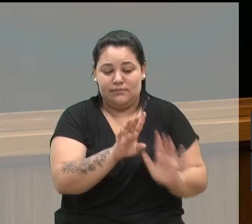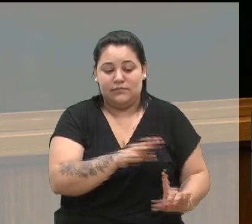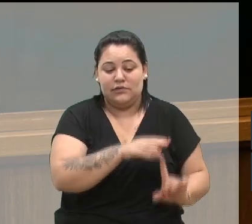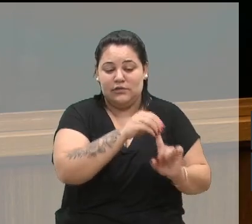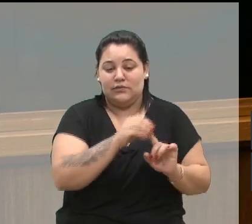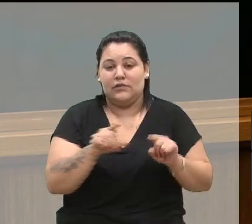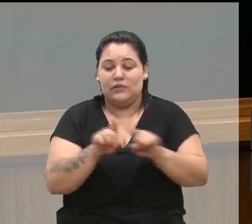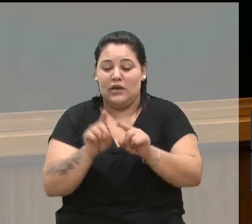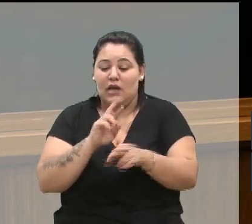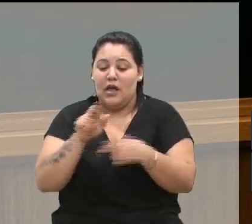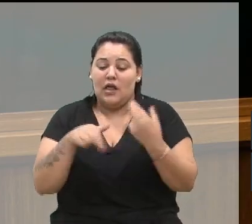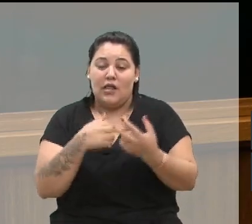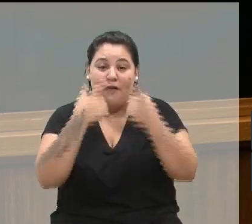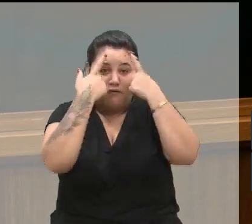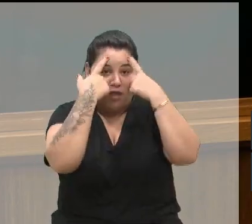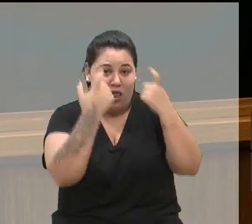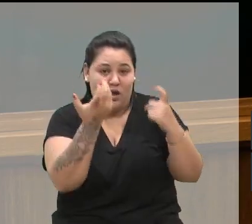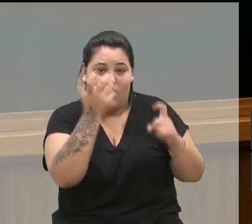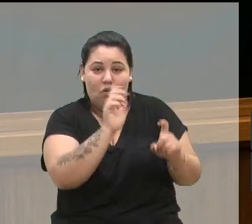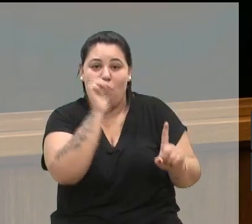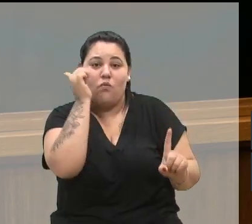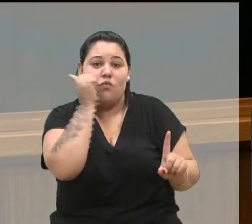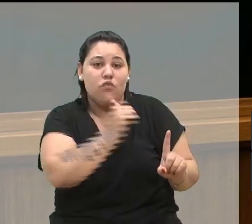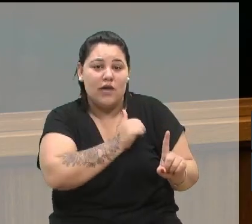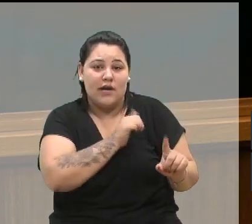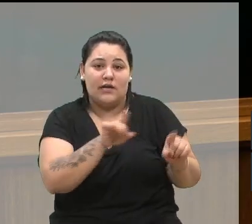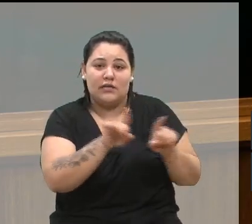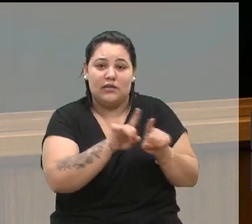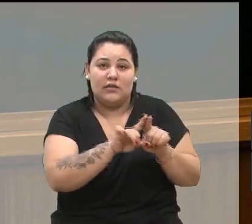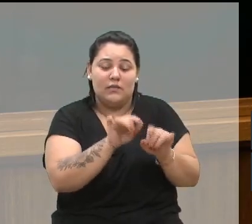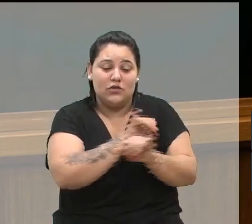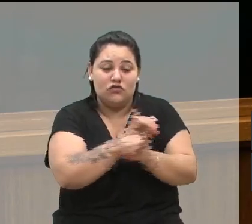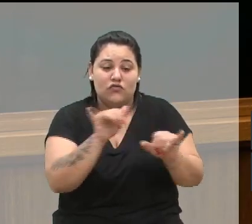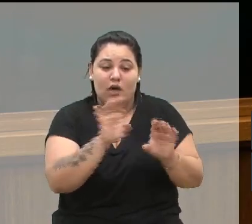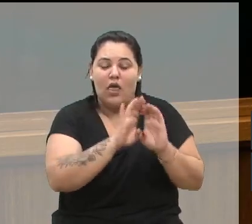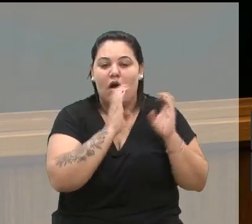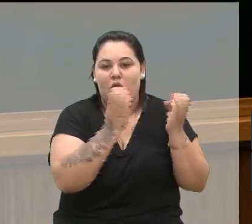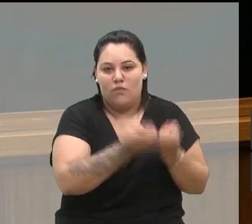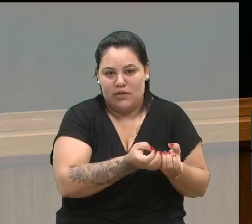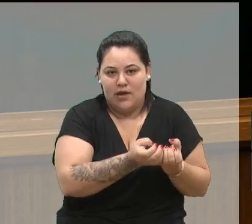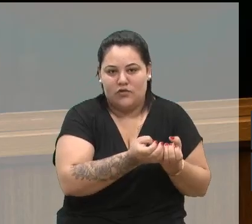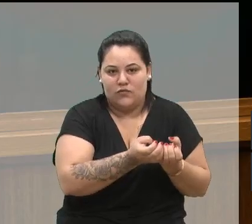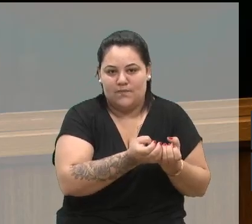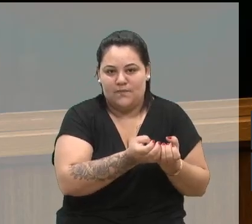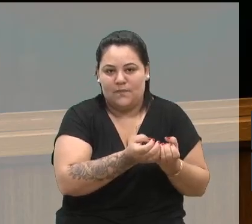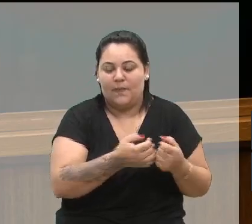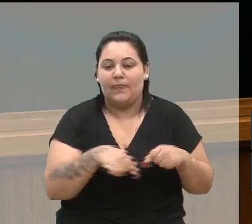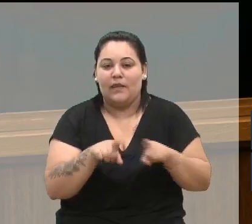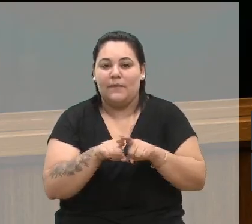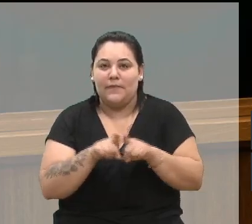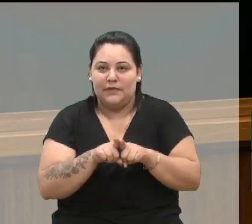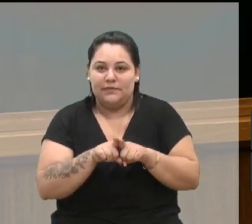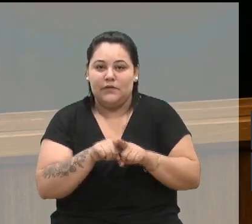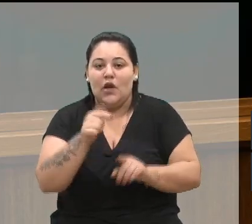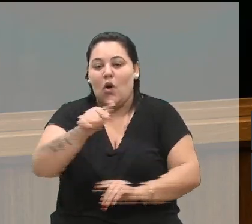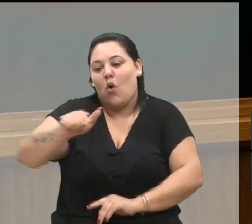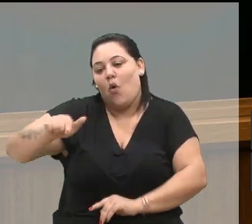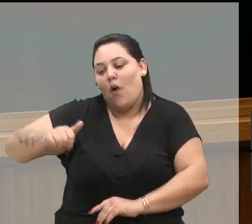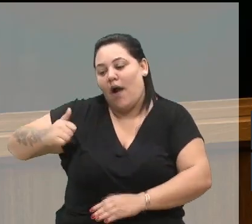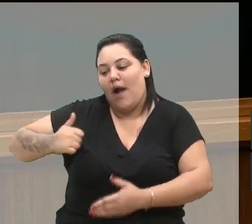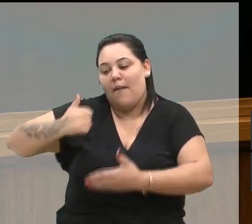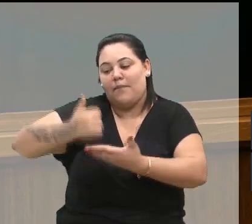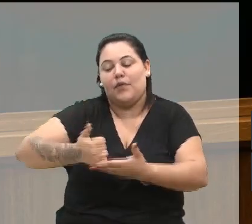da violência contra a mulher, e divulgavam isso na comunidade, reproduzindo outras promotoras